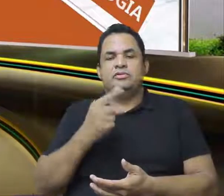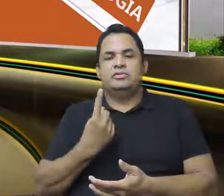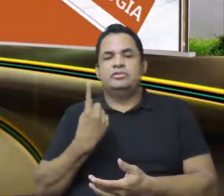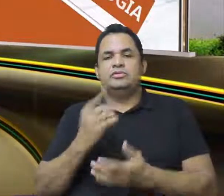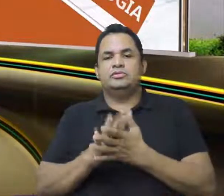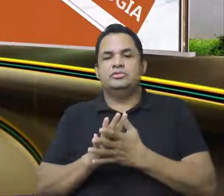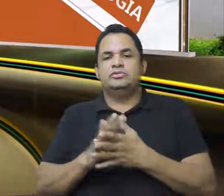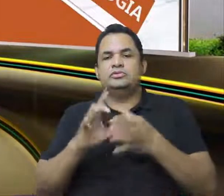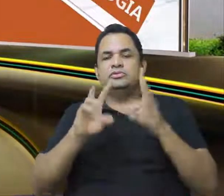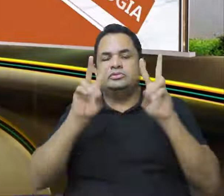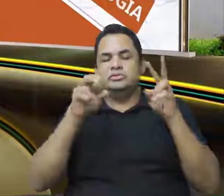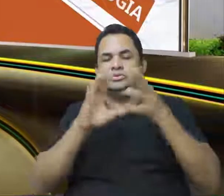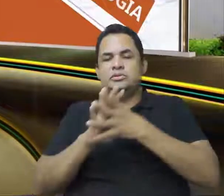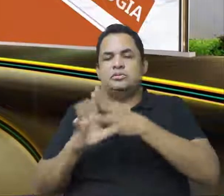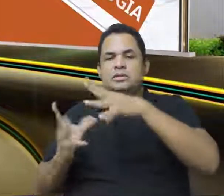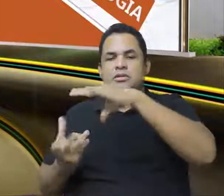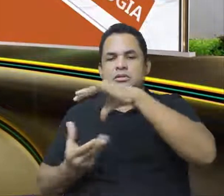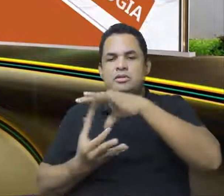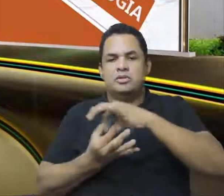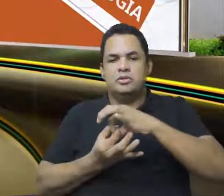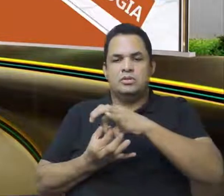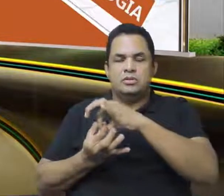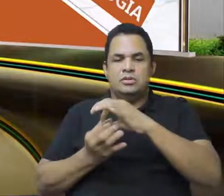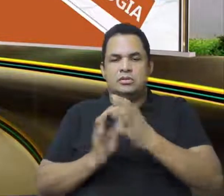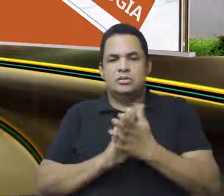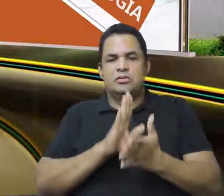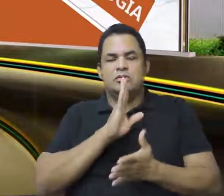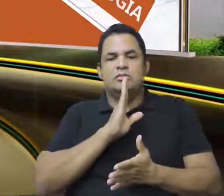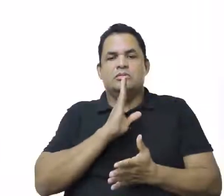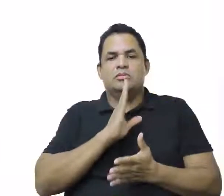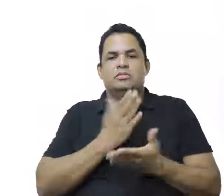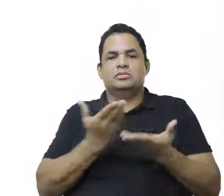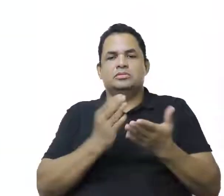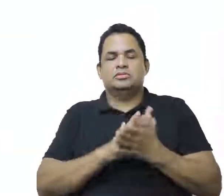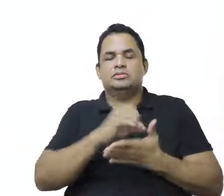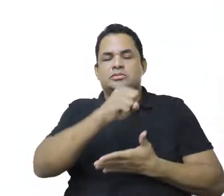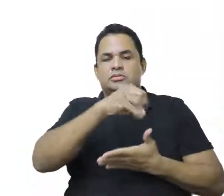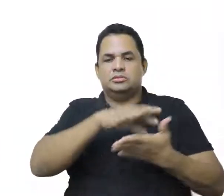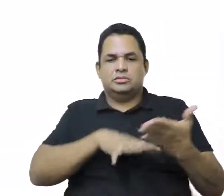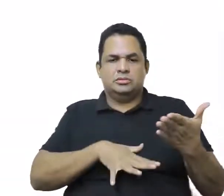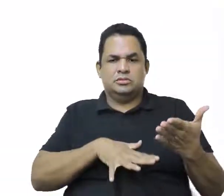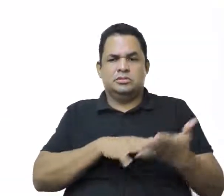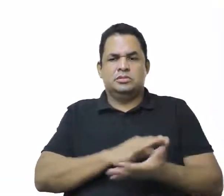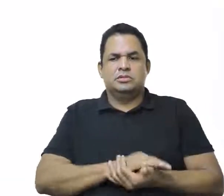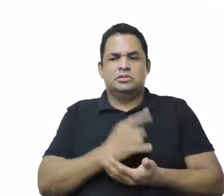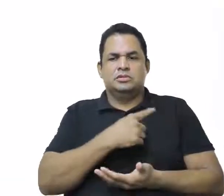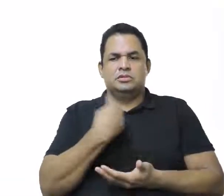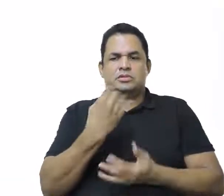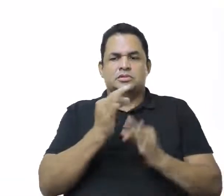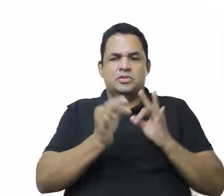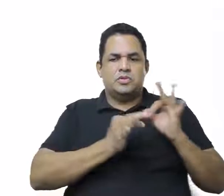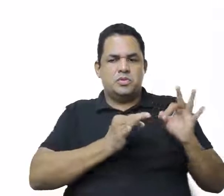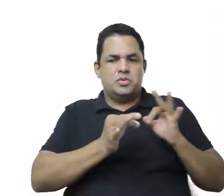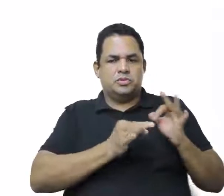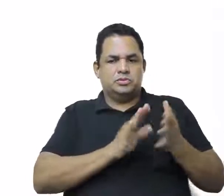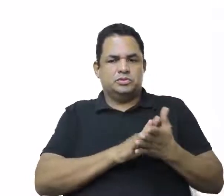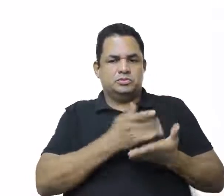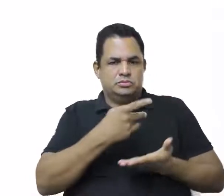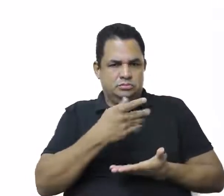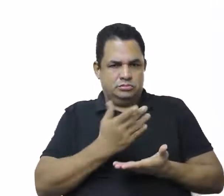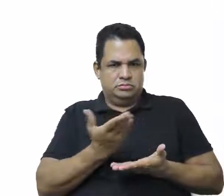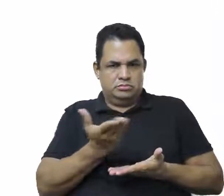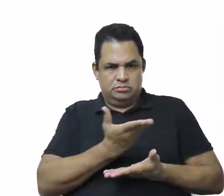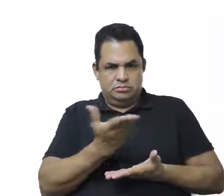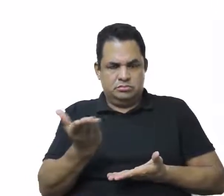globalização. Vamos ao quadro, vamos lá, vamos conhecer as nossas questõezinhas, né, que nós preparamos para